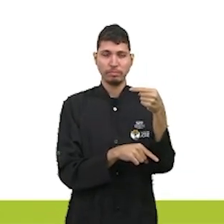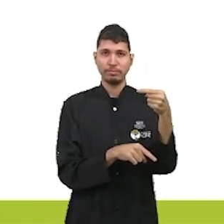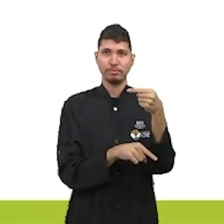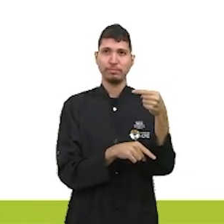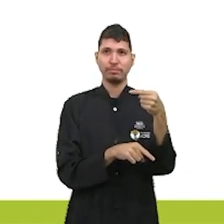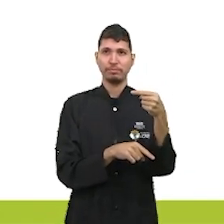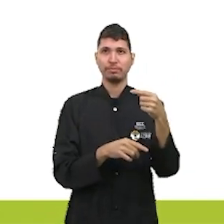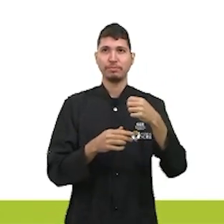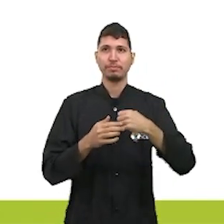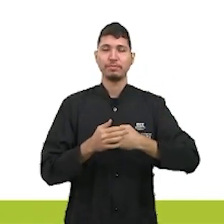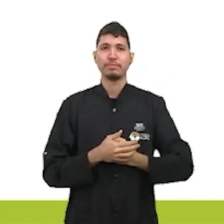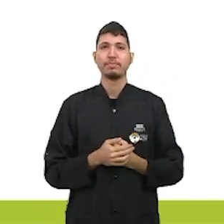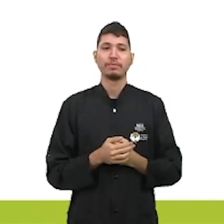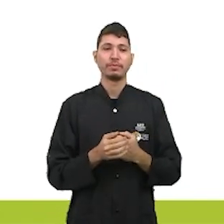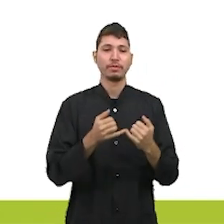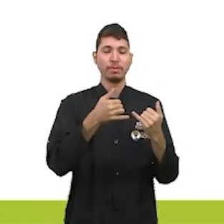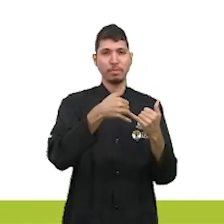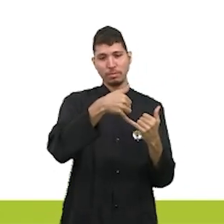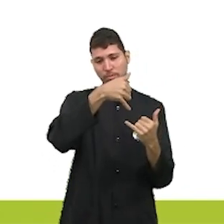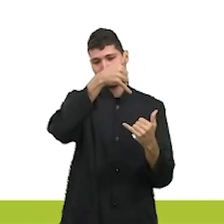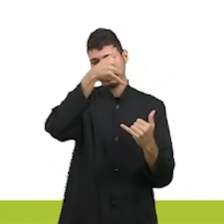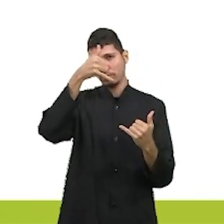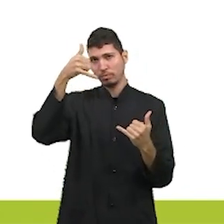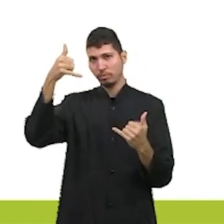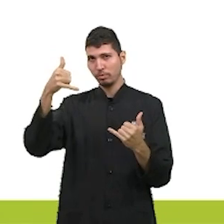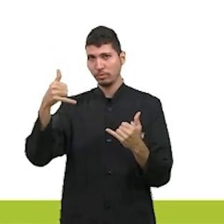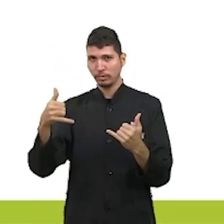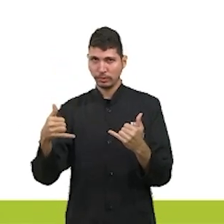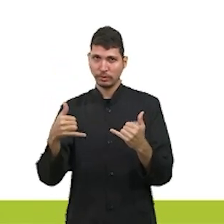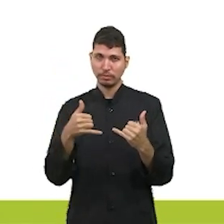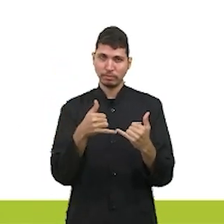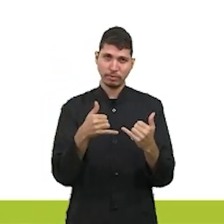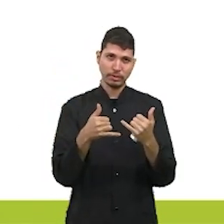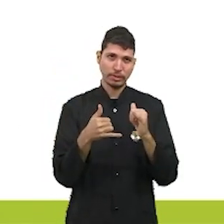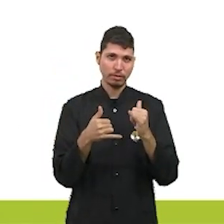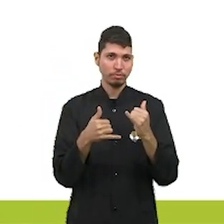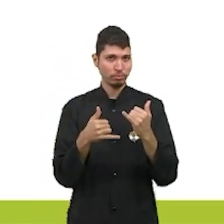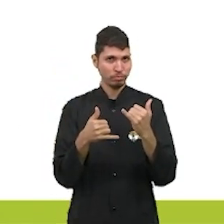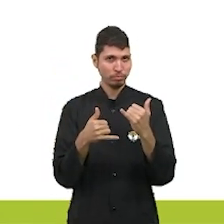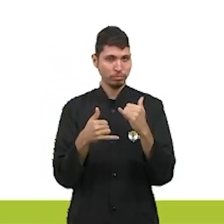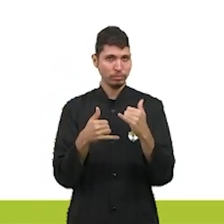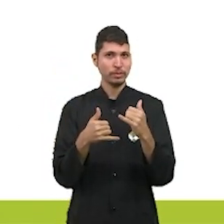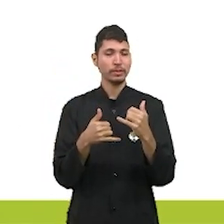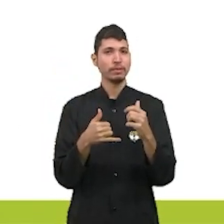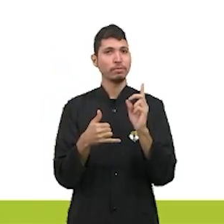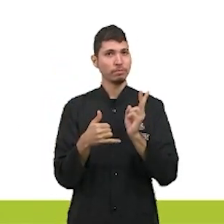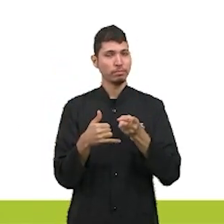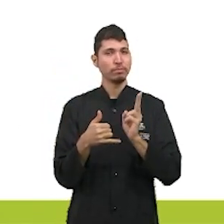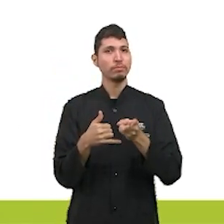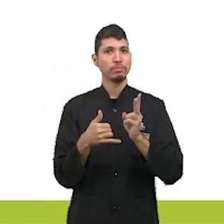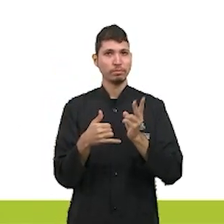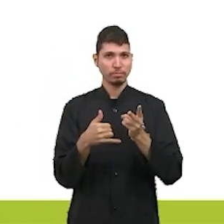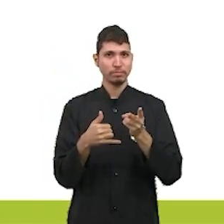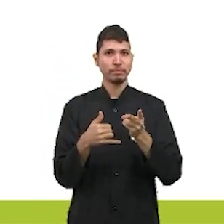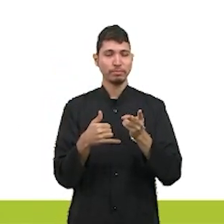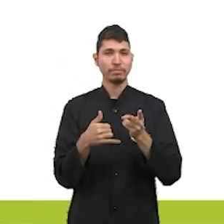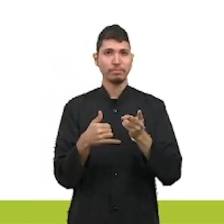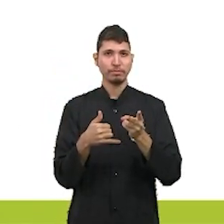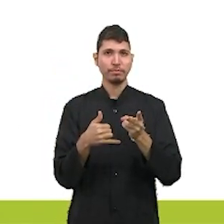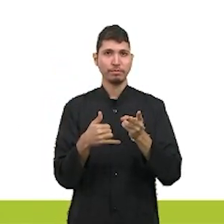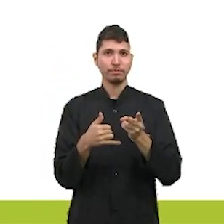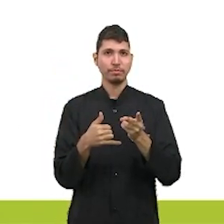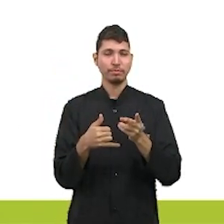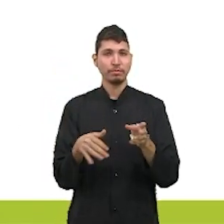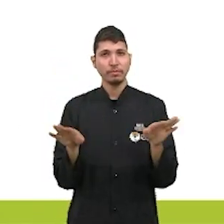tá? Os fios condutores vai ser onde vai ter a passagem das cargas elétricas, tá? E, enfim,